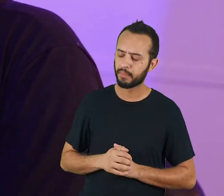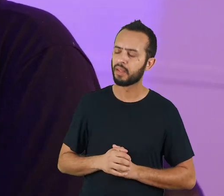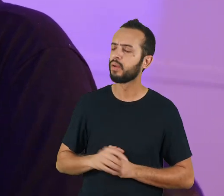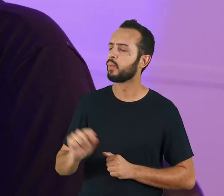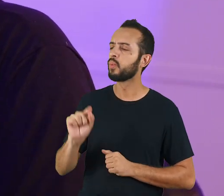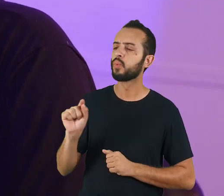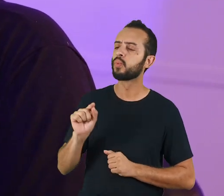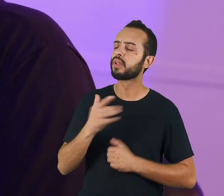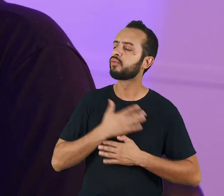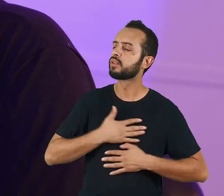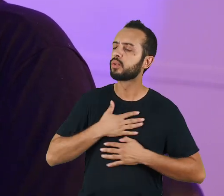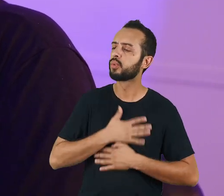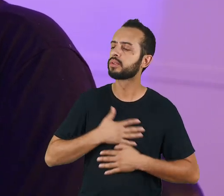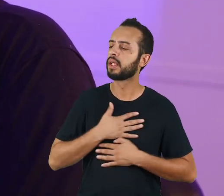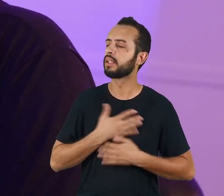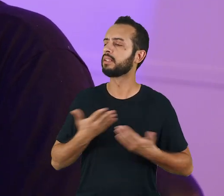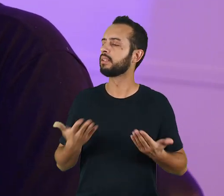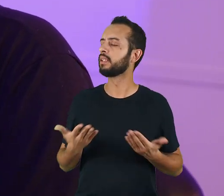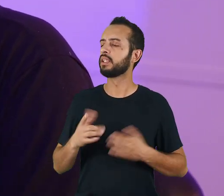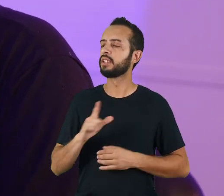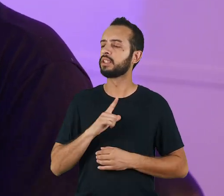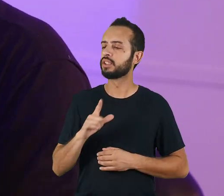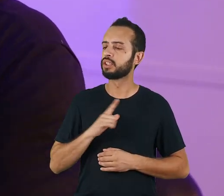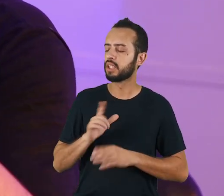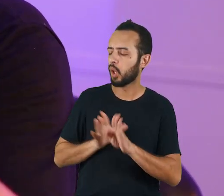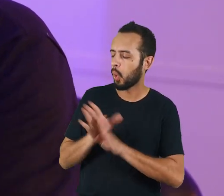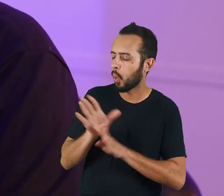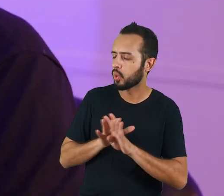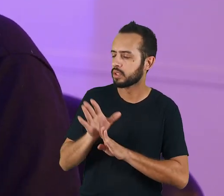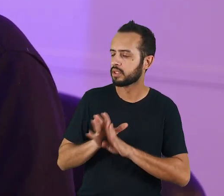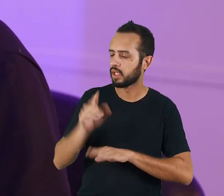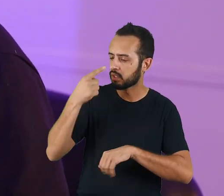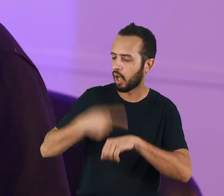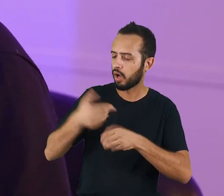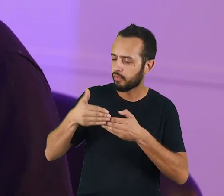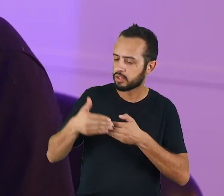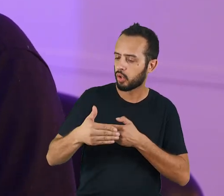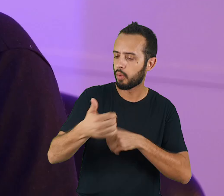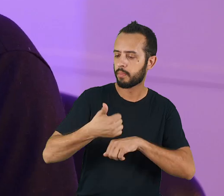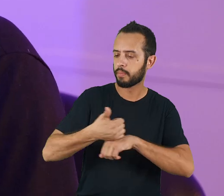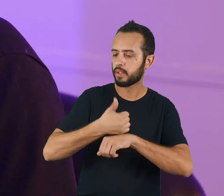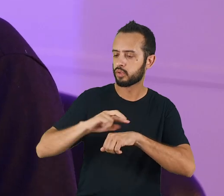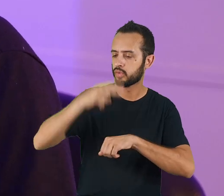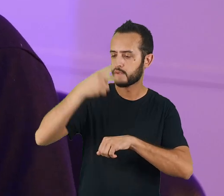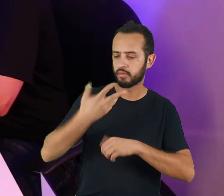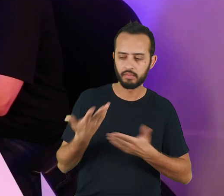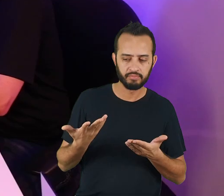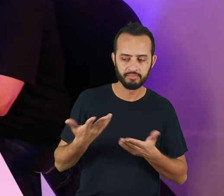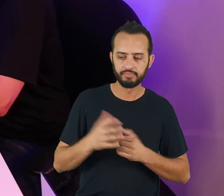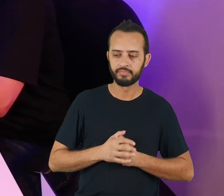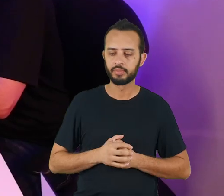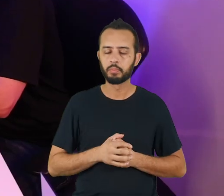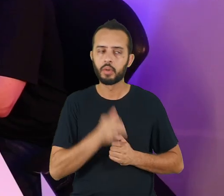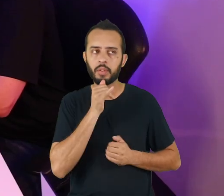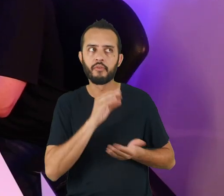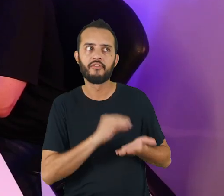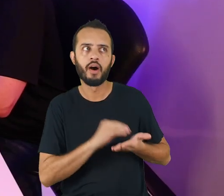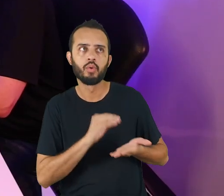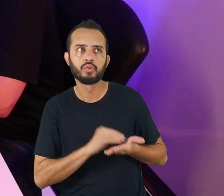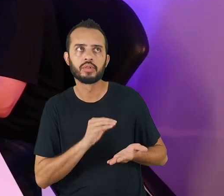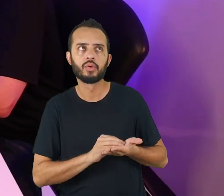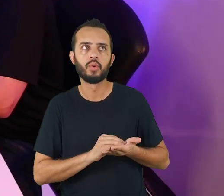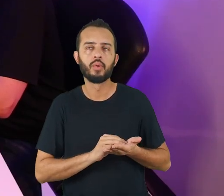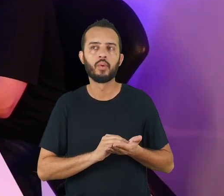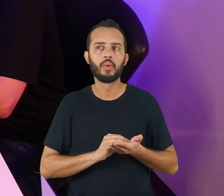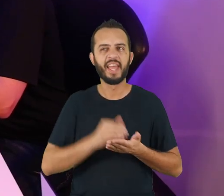você gostaria de ter recebido de conselho quando você começou a carreira faltou hein tipo assim evitar reuniões com